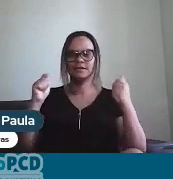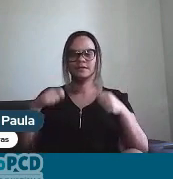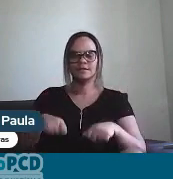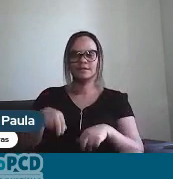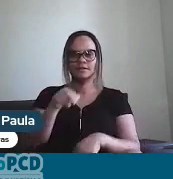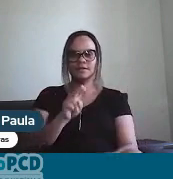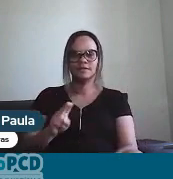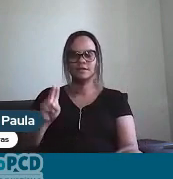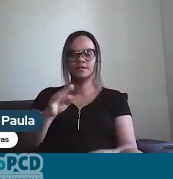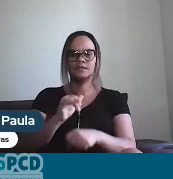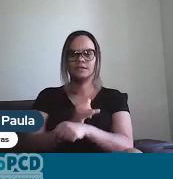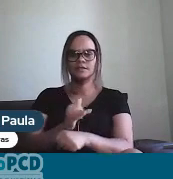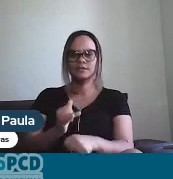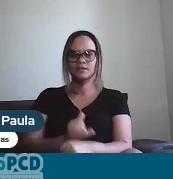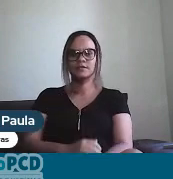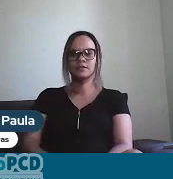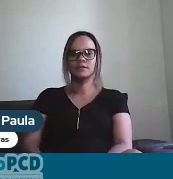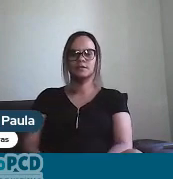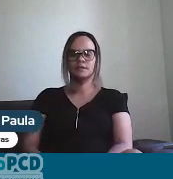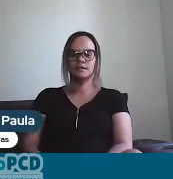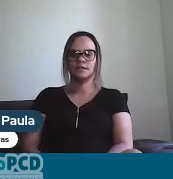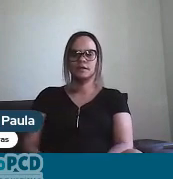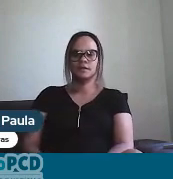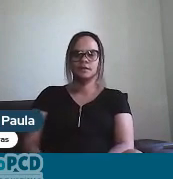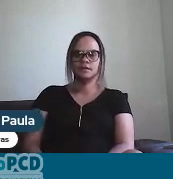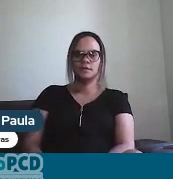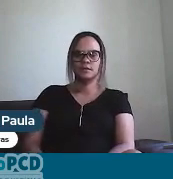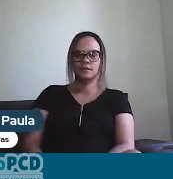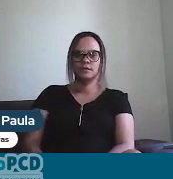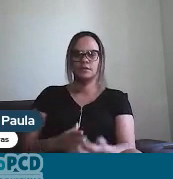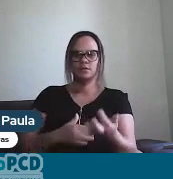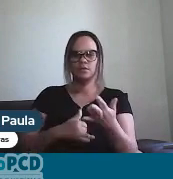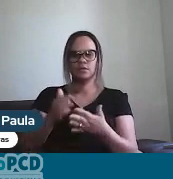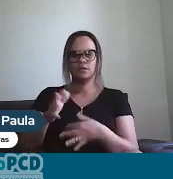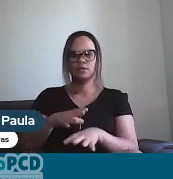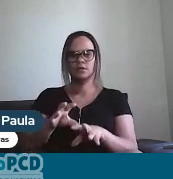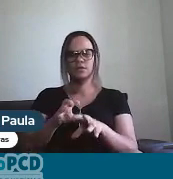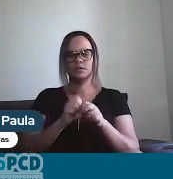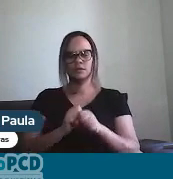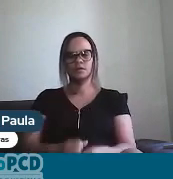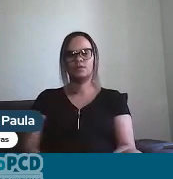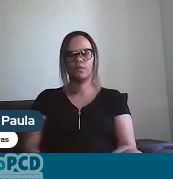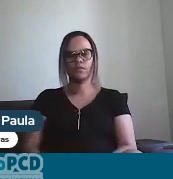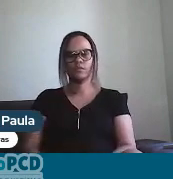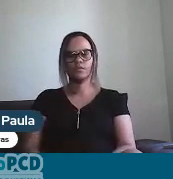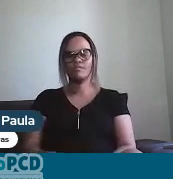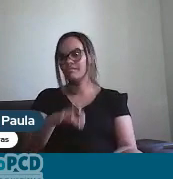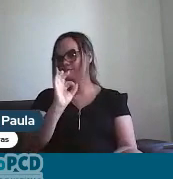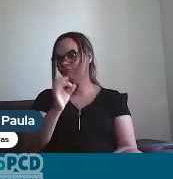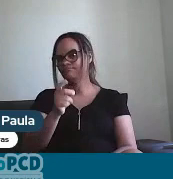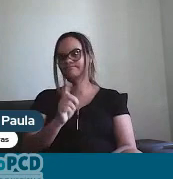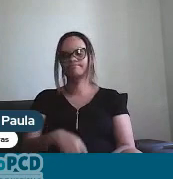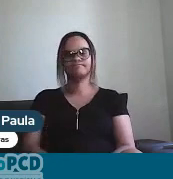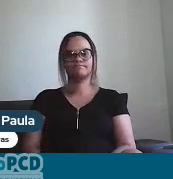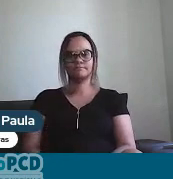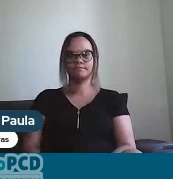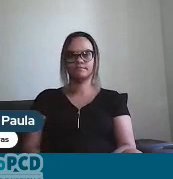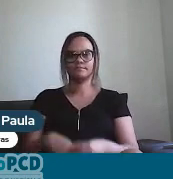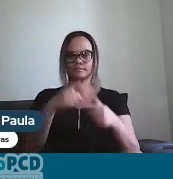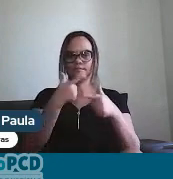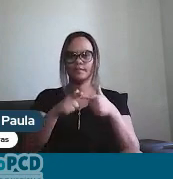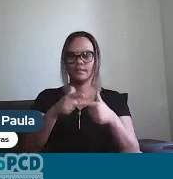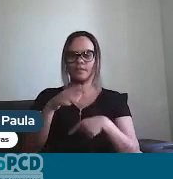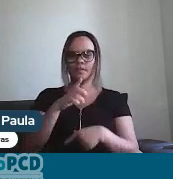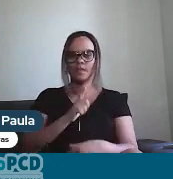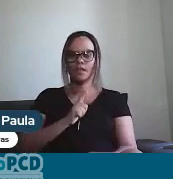usar o instrumento, porque o instrumento não é uma coisa que qualquer um pega e sai aplicando, não dá certo, né? A gente tem visto problemas nesse